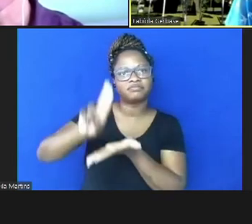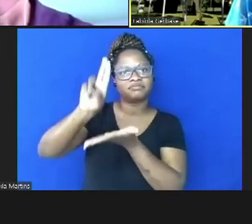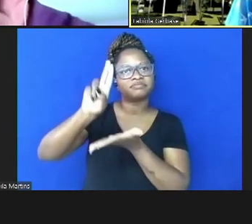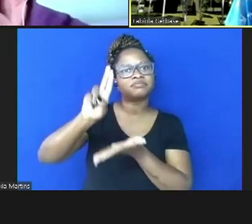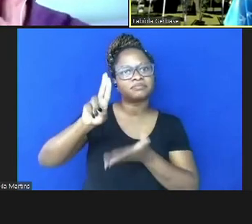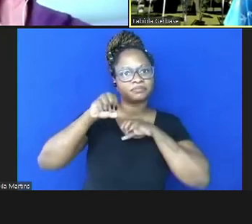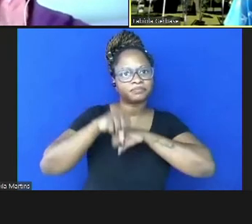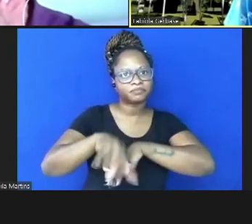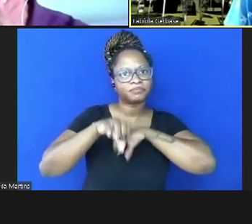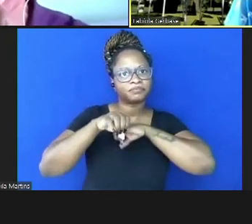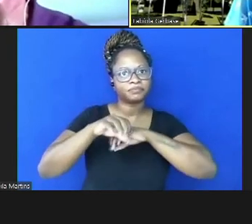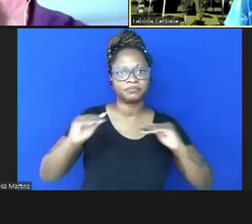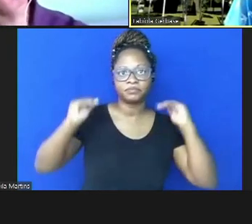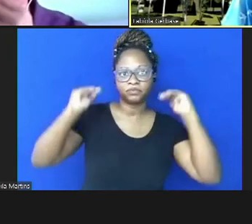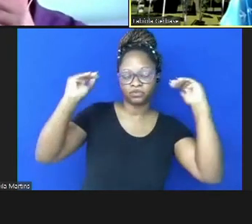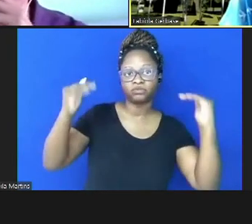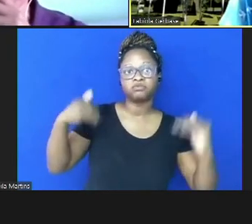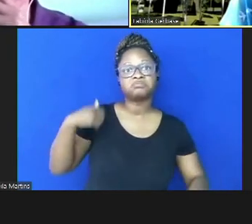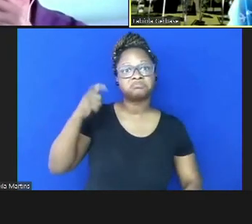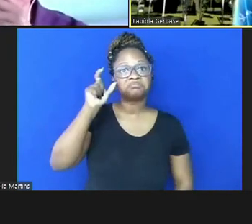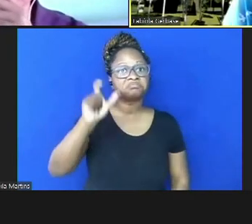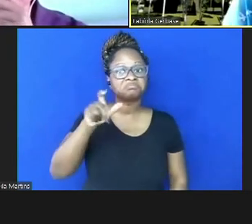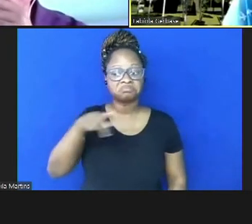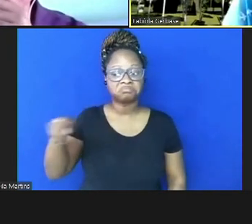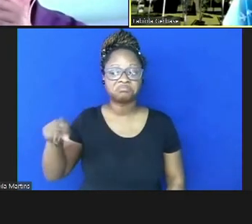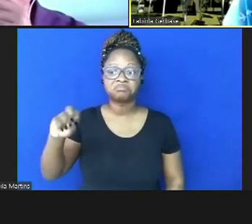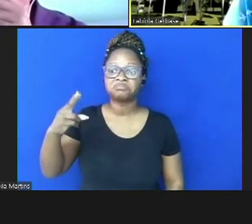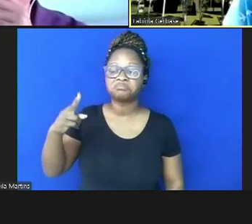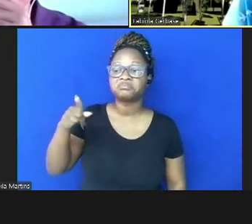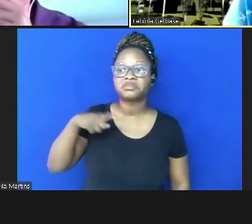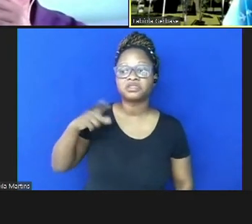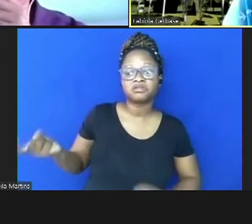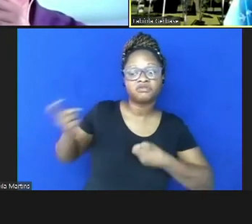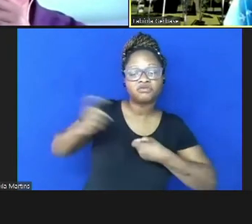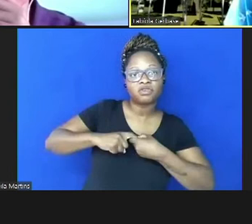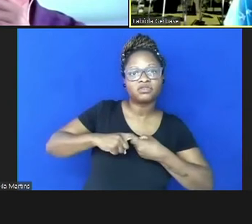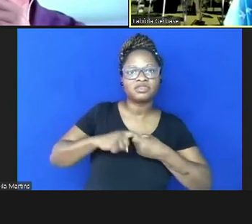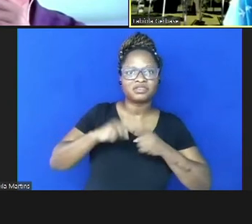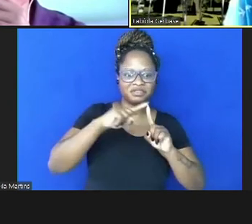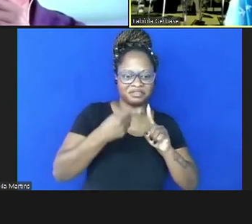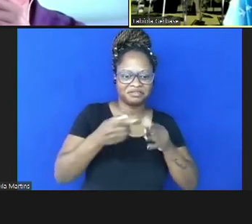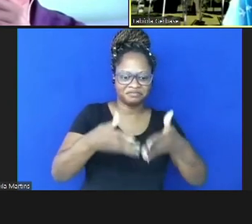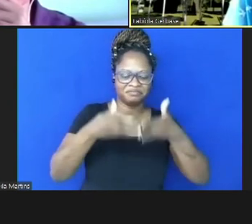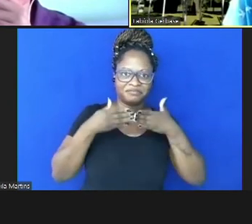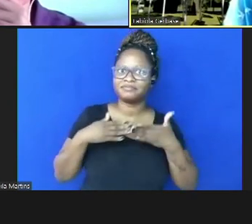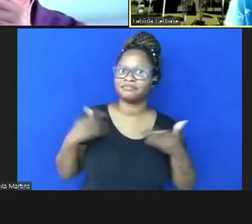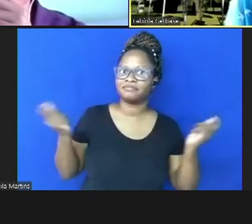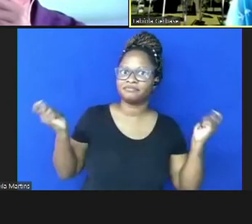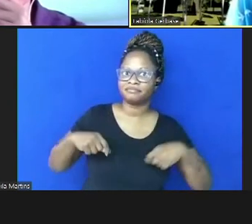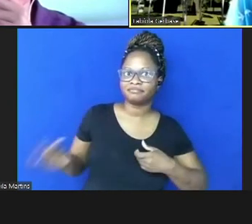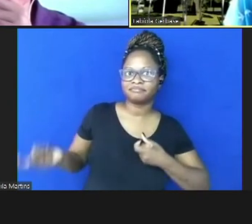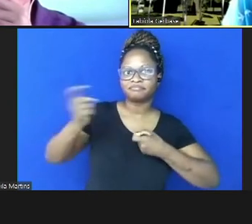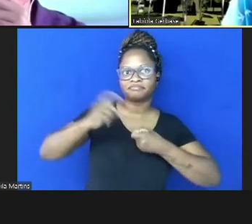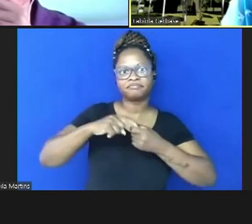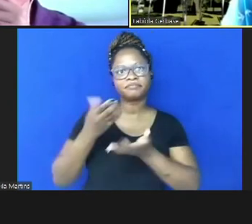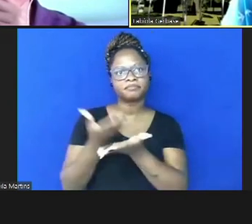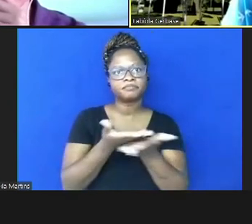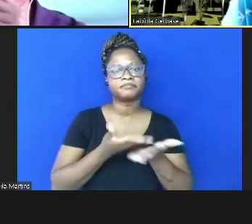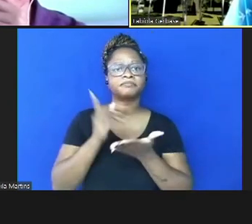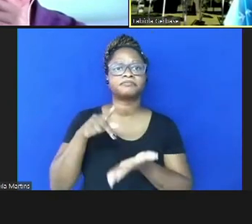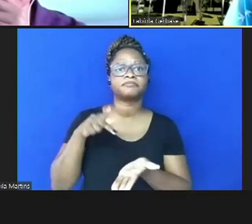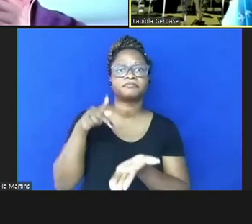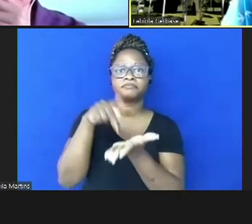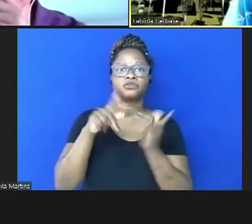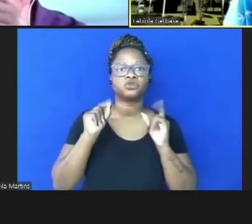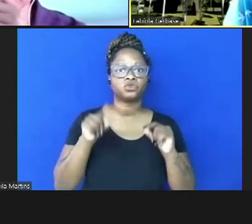para uma professora, uma professora que esteja retornando da licença maternidade, por exemplo. E, realmente, isso é uma